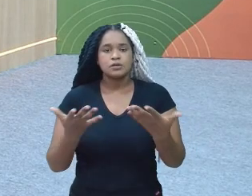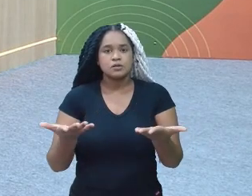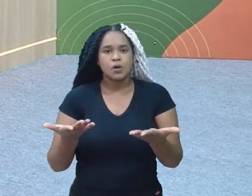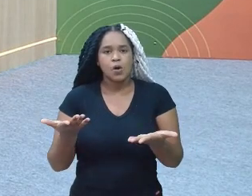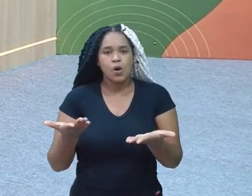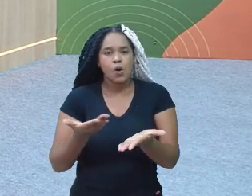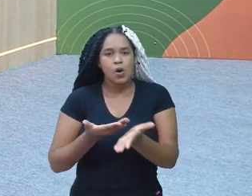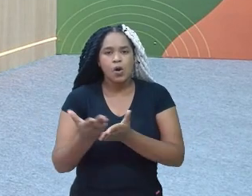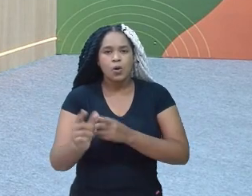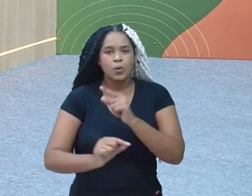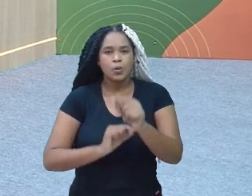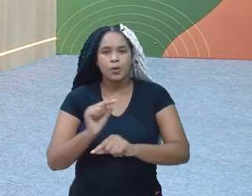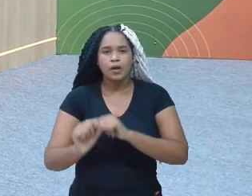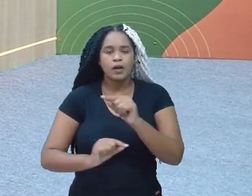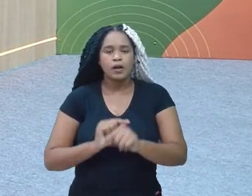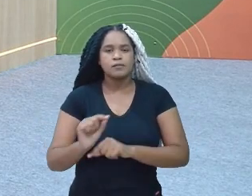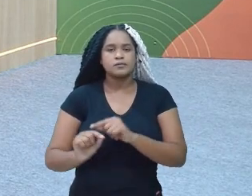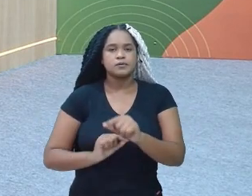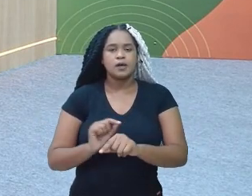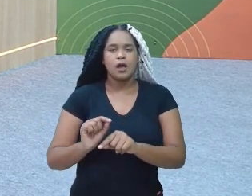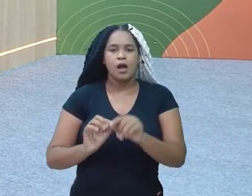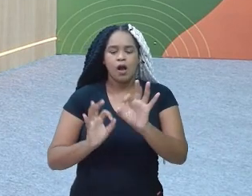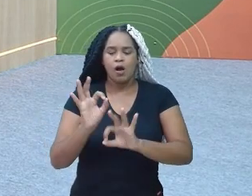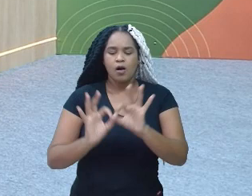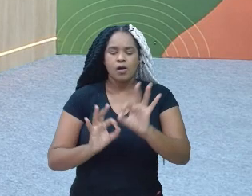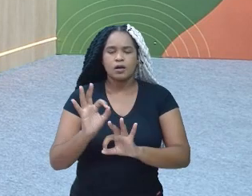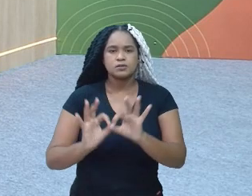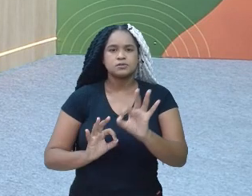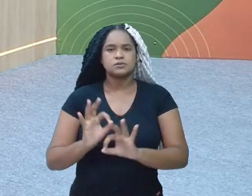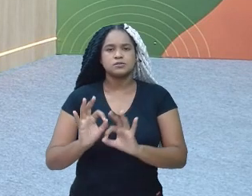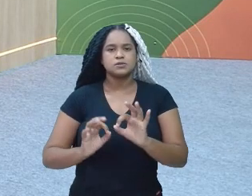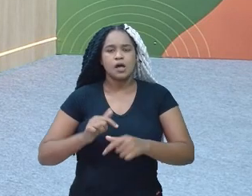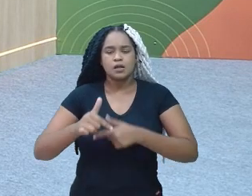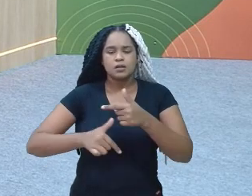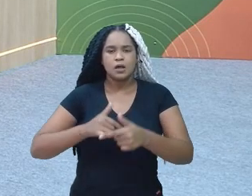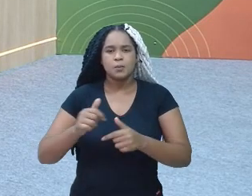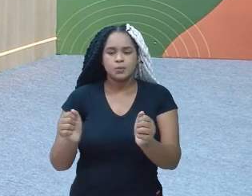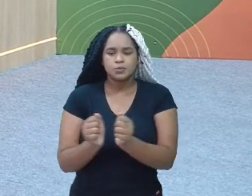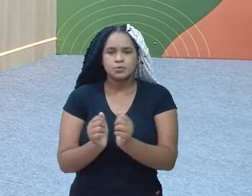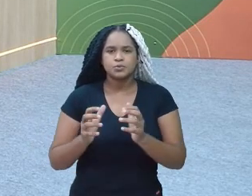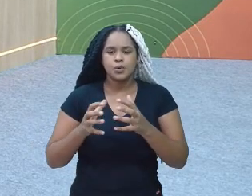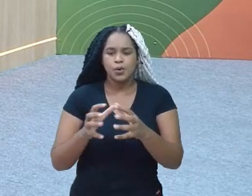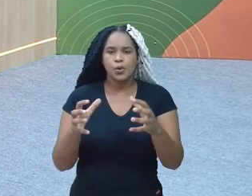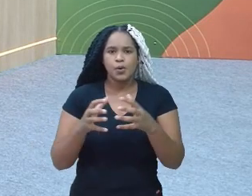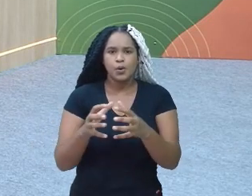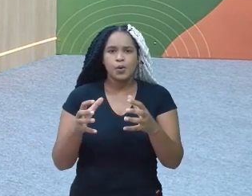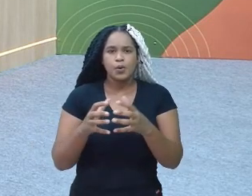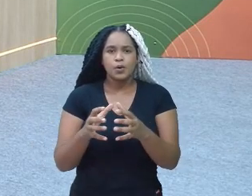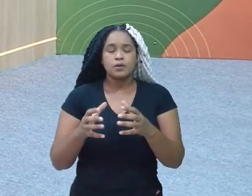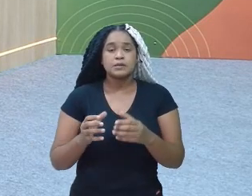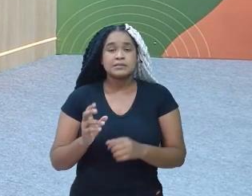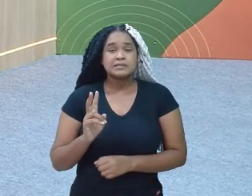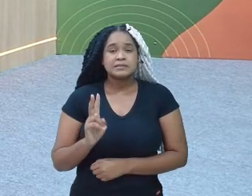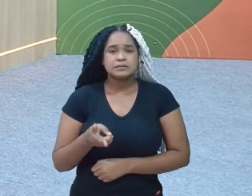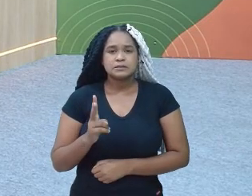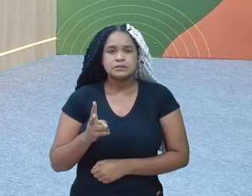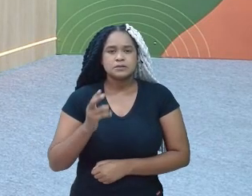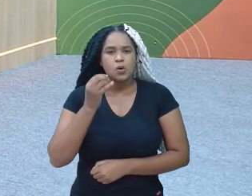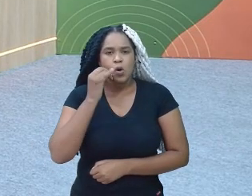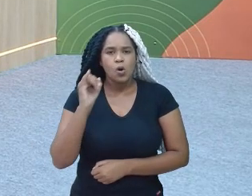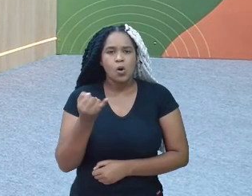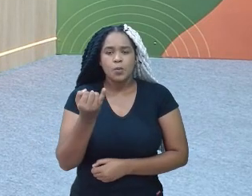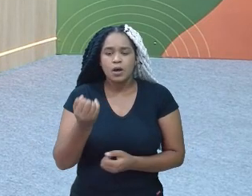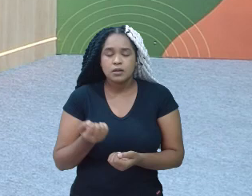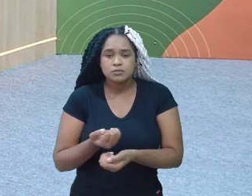sistematizando um trabalho coletivo, colaborativo, dando de igual oportunidade para todos